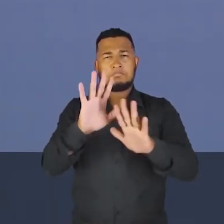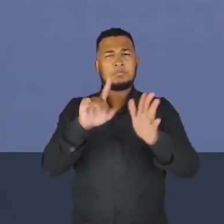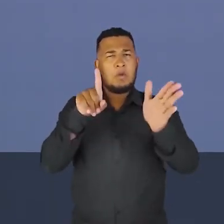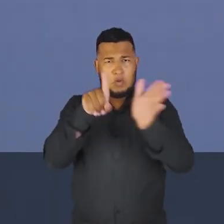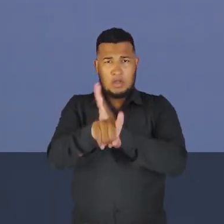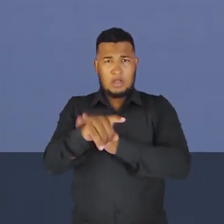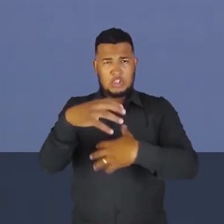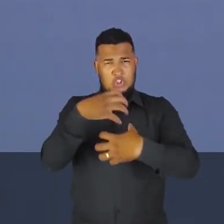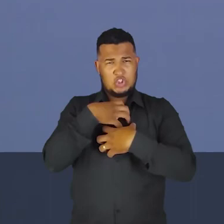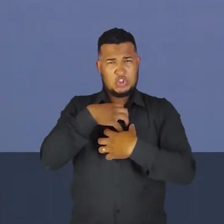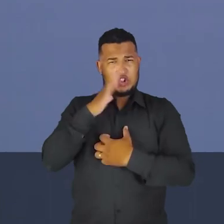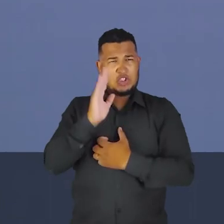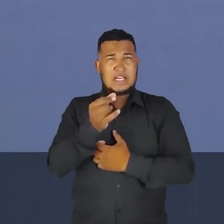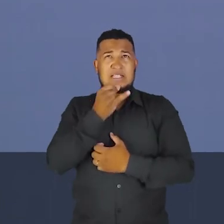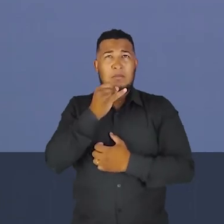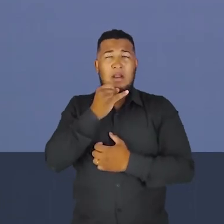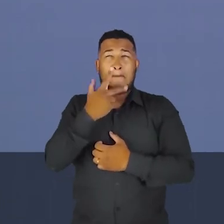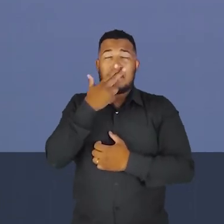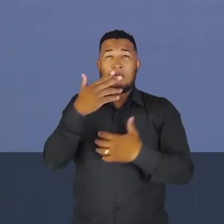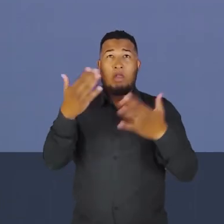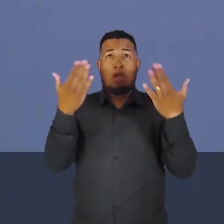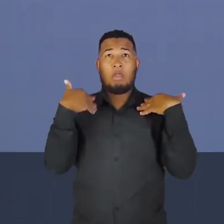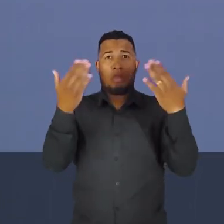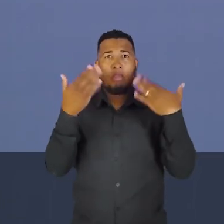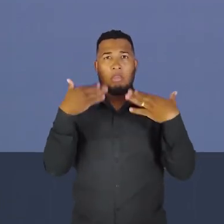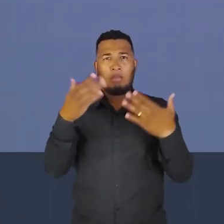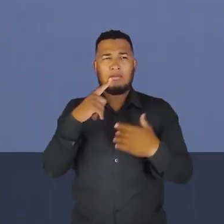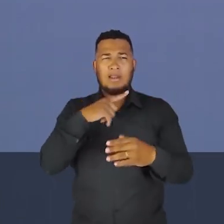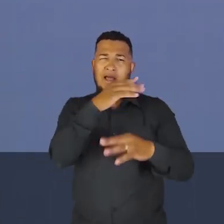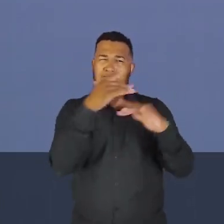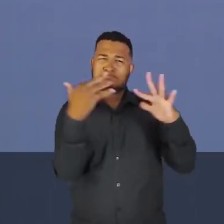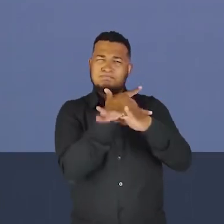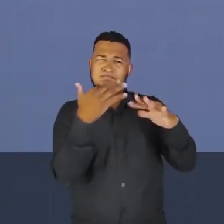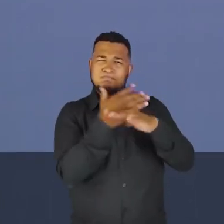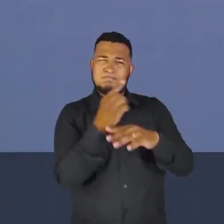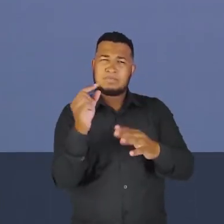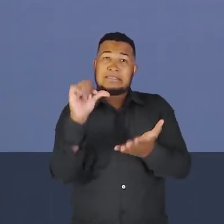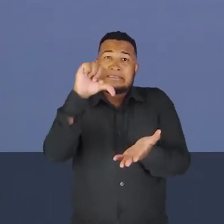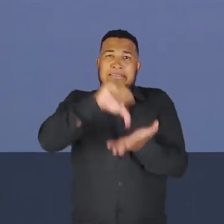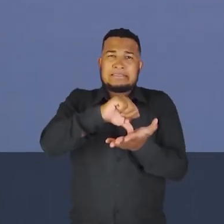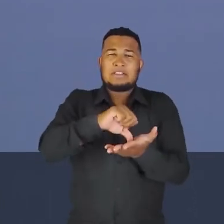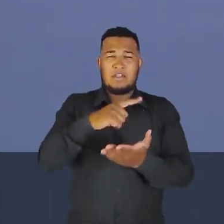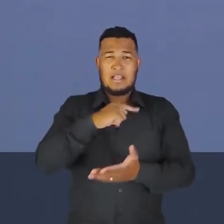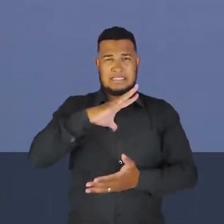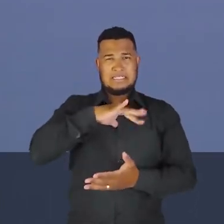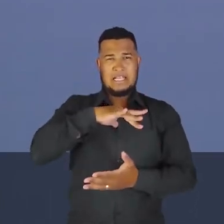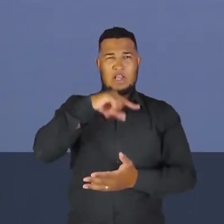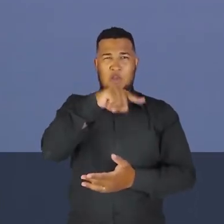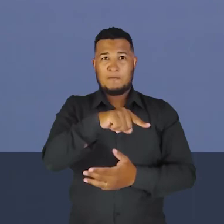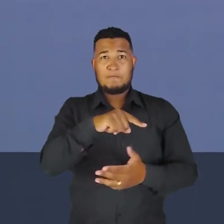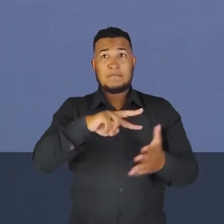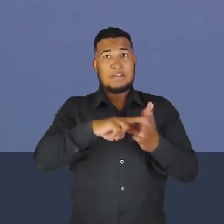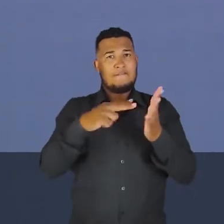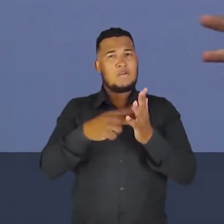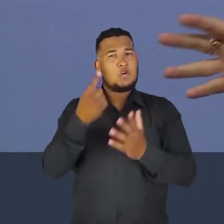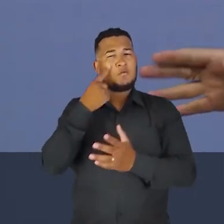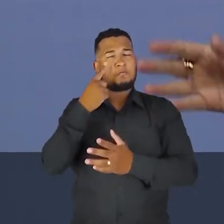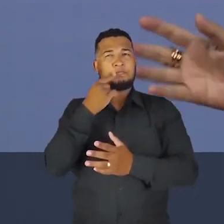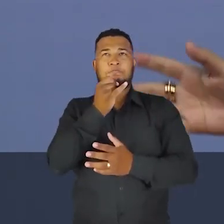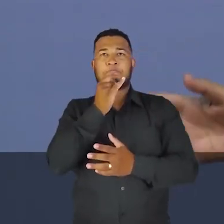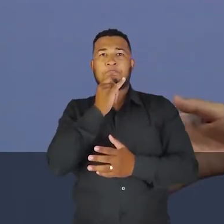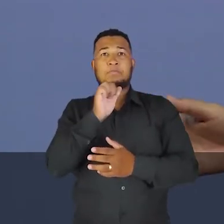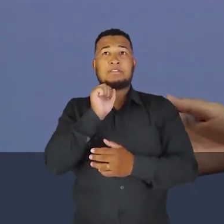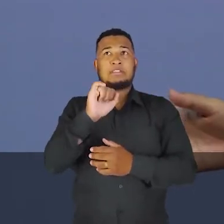cidade? Né? A sensação térmica no centro da cidade, né, num dia ensolarado, é diferente de quando você está no local,